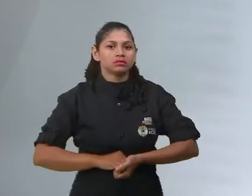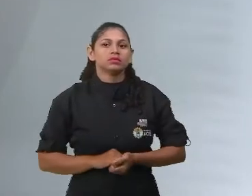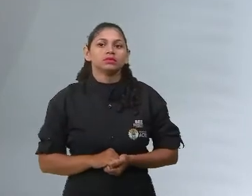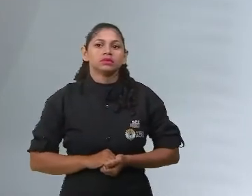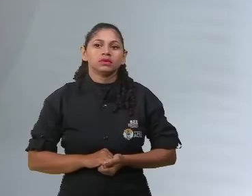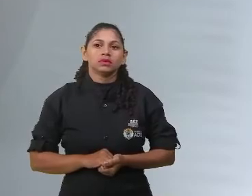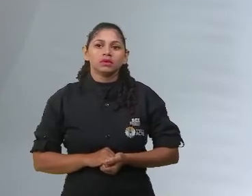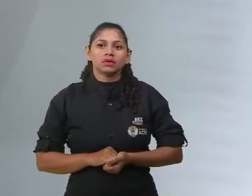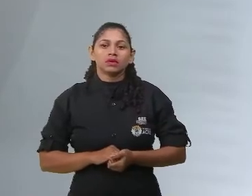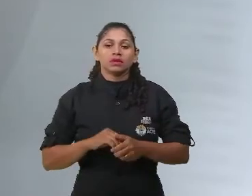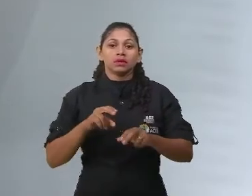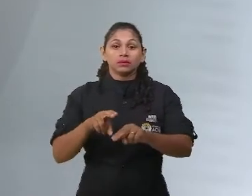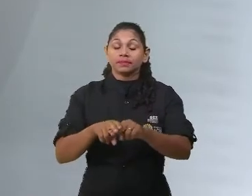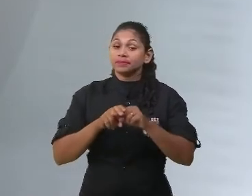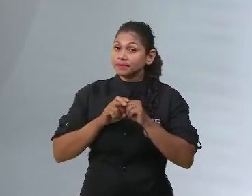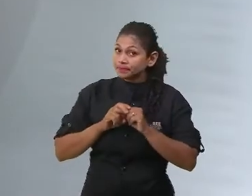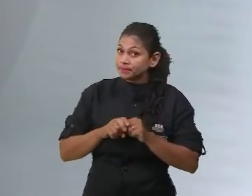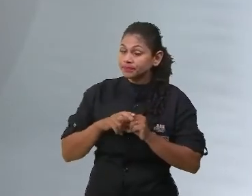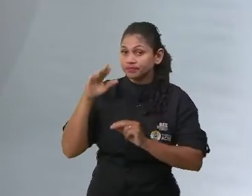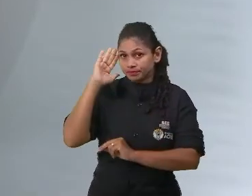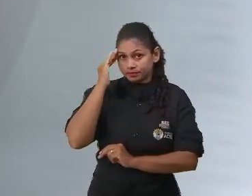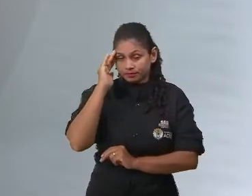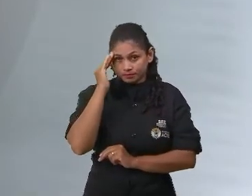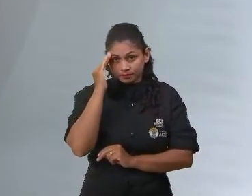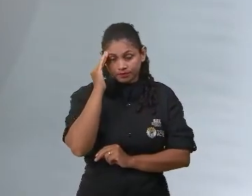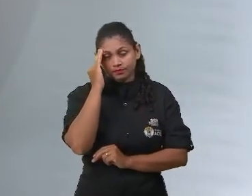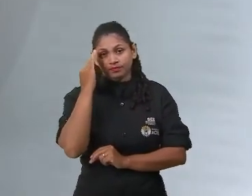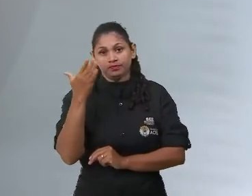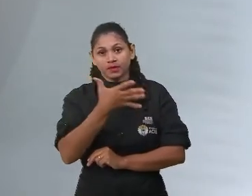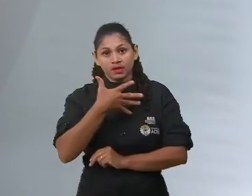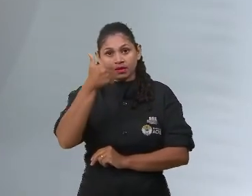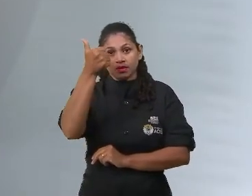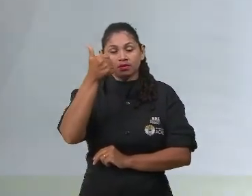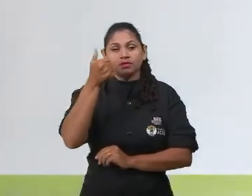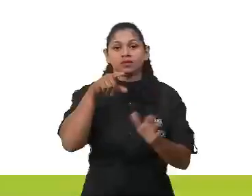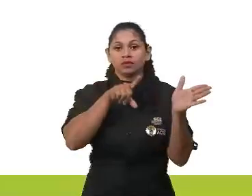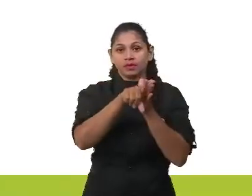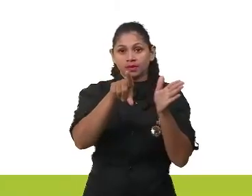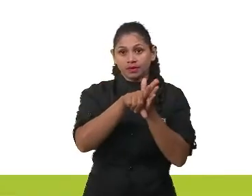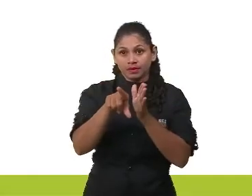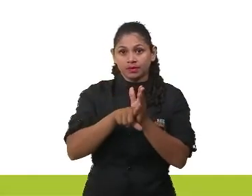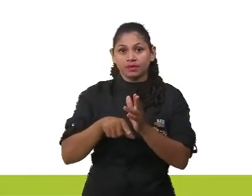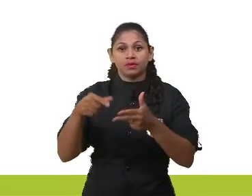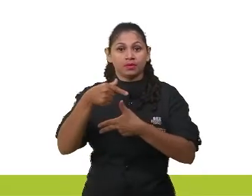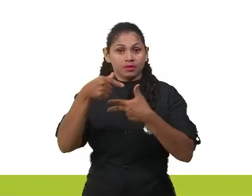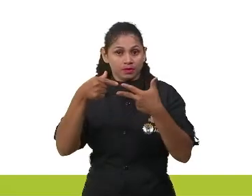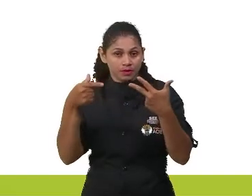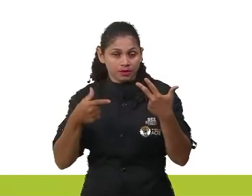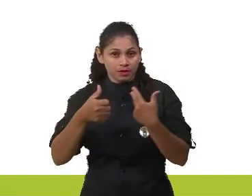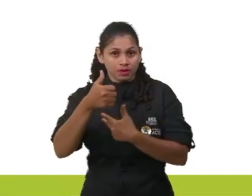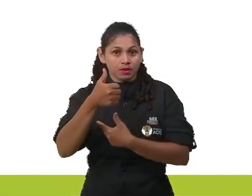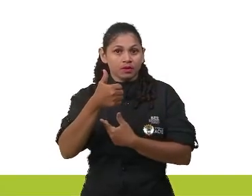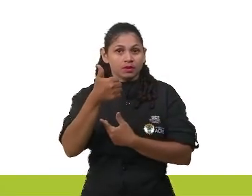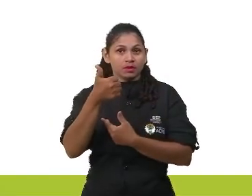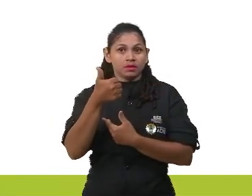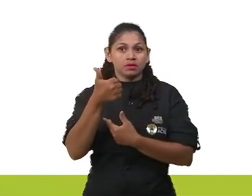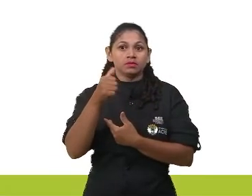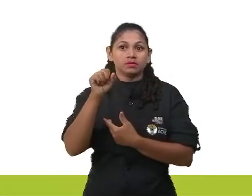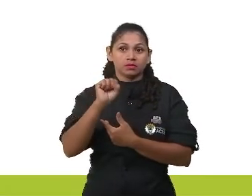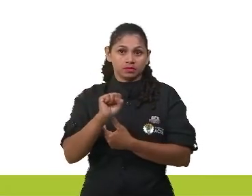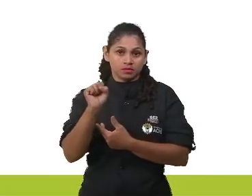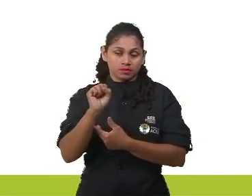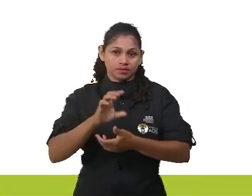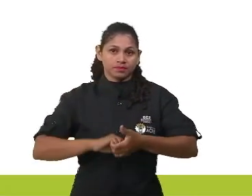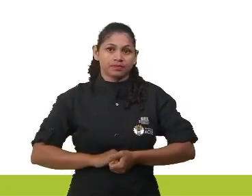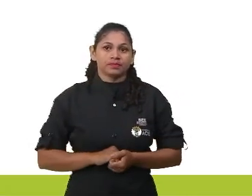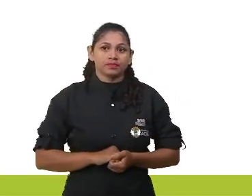E para isso, para que a gente entenda melhor, a gente vai para uma questão do Enem 2018, prova amarela, questão 47.